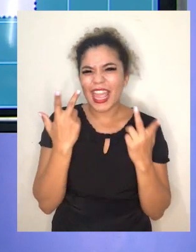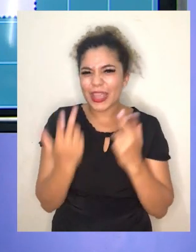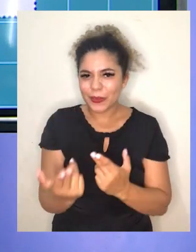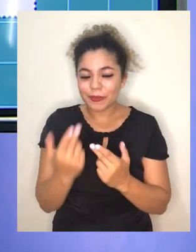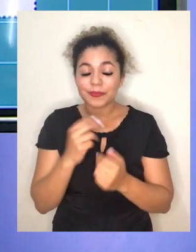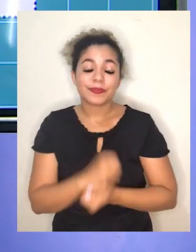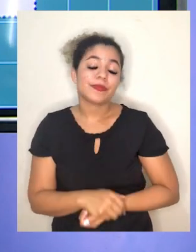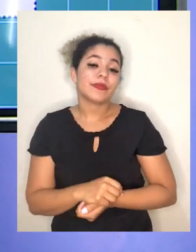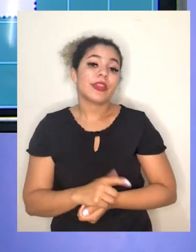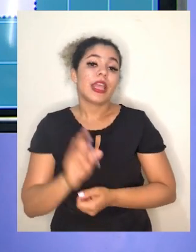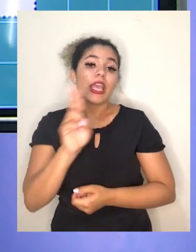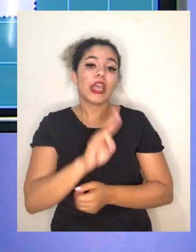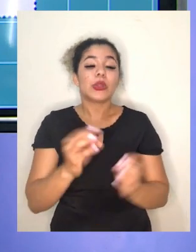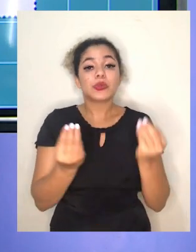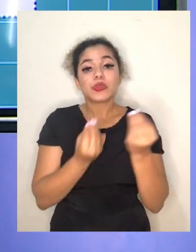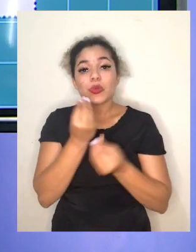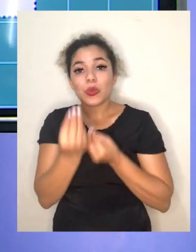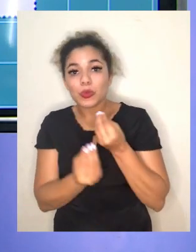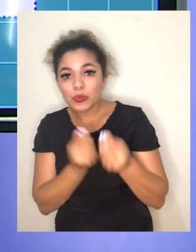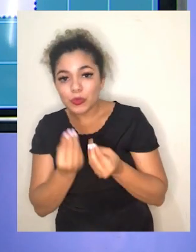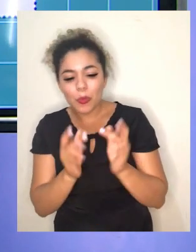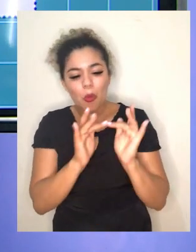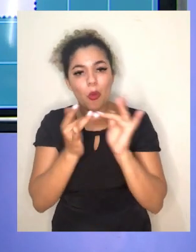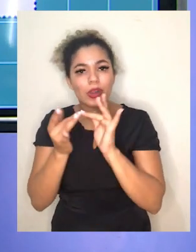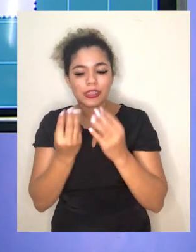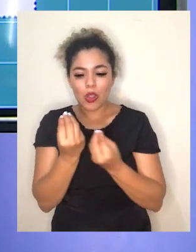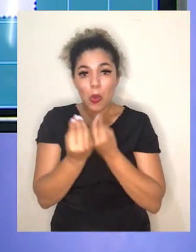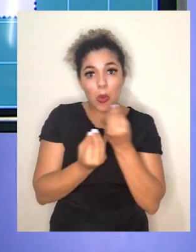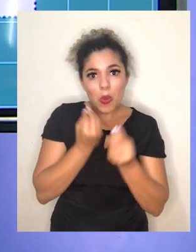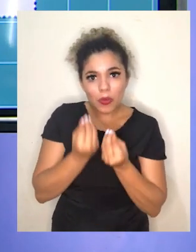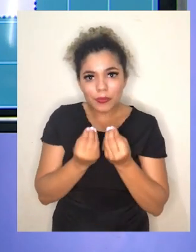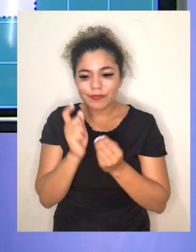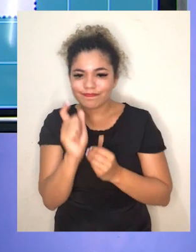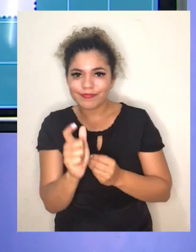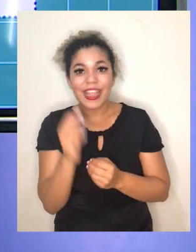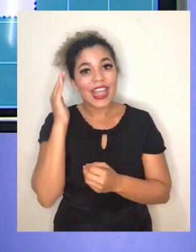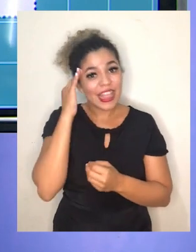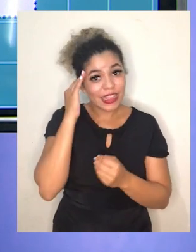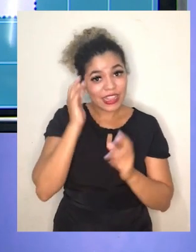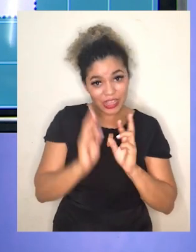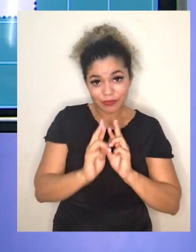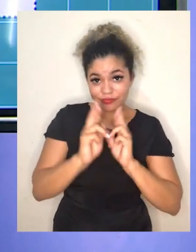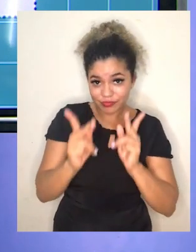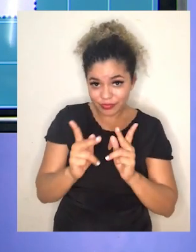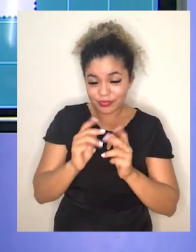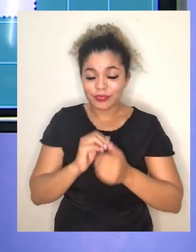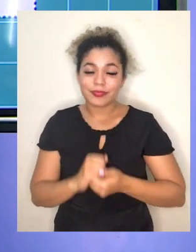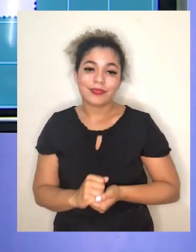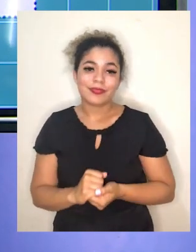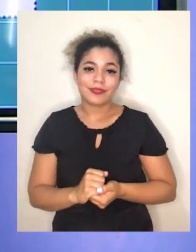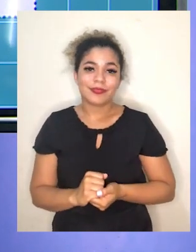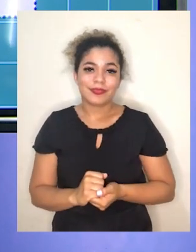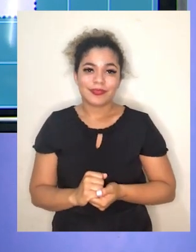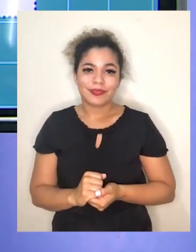jabuticaba, né? E aqui ele usou o conectivo como. Entenderam a diferença?